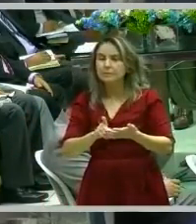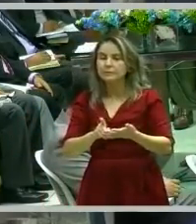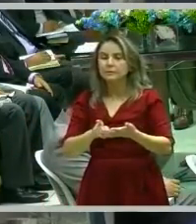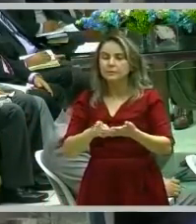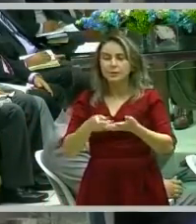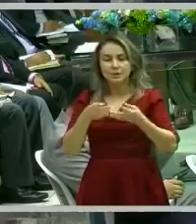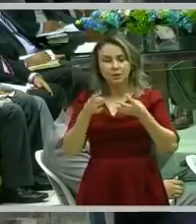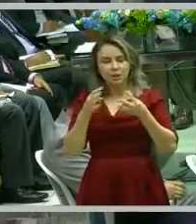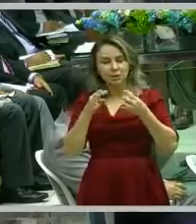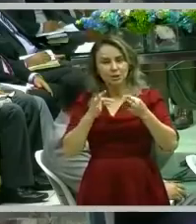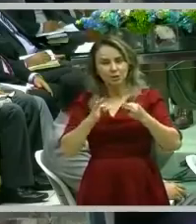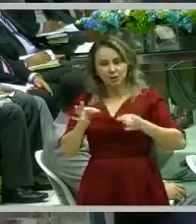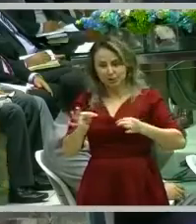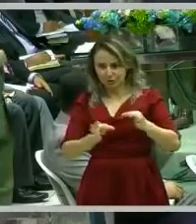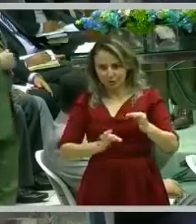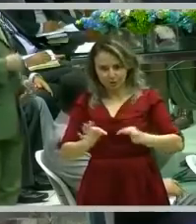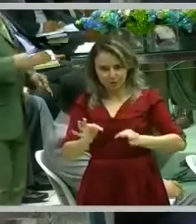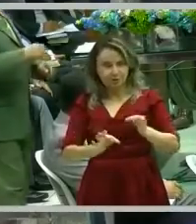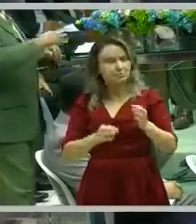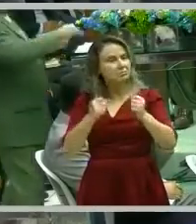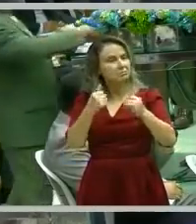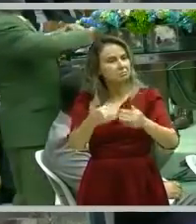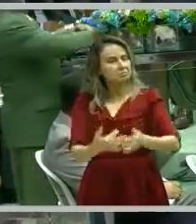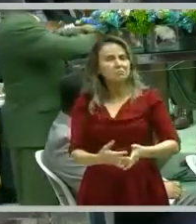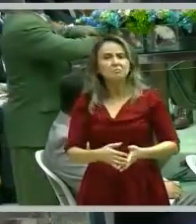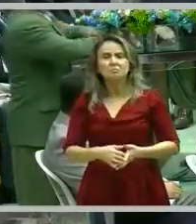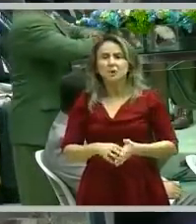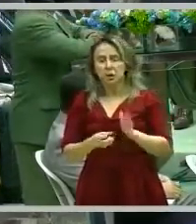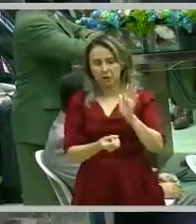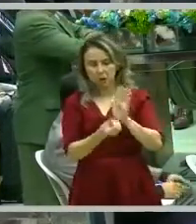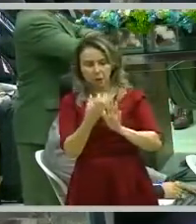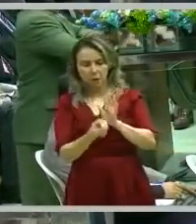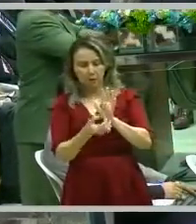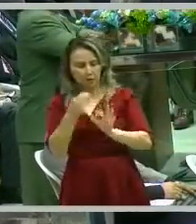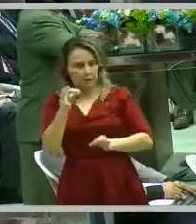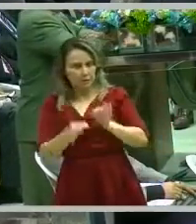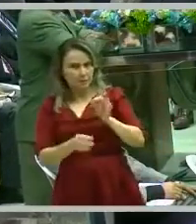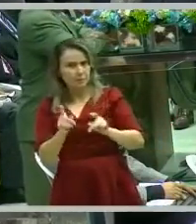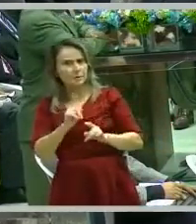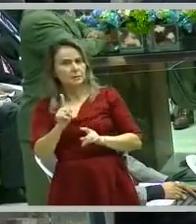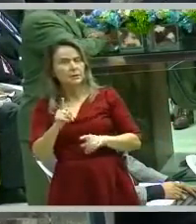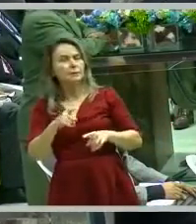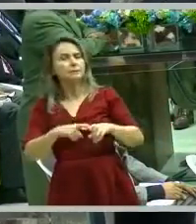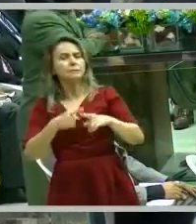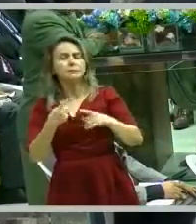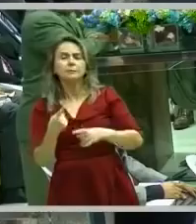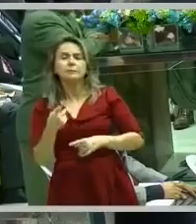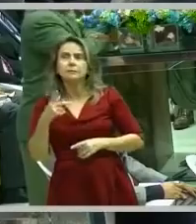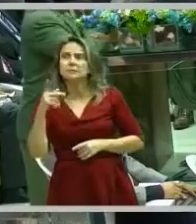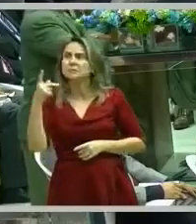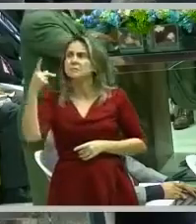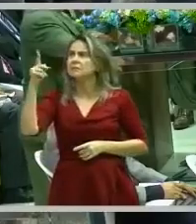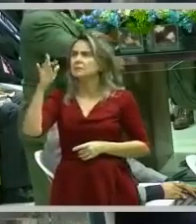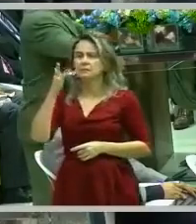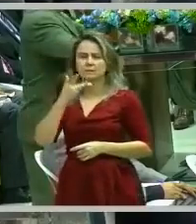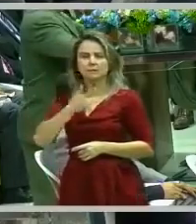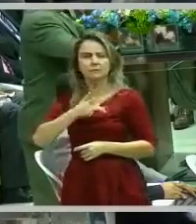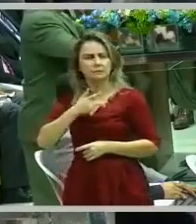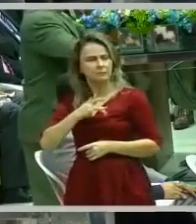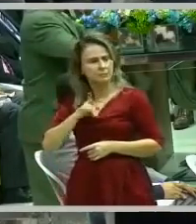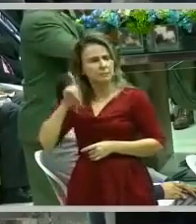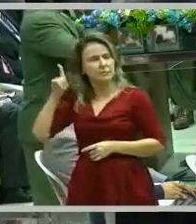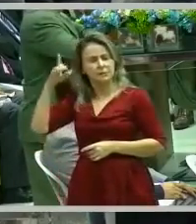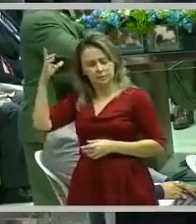diz assim, não por obras de justiça que houvéssemos feito, mas pela sua grande misericórdia,